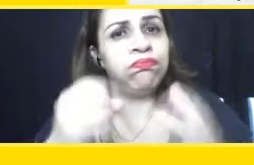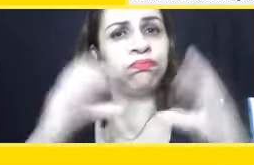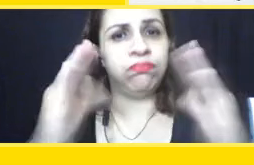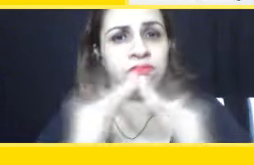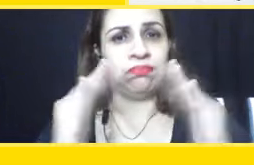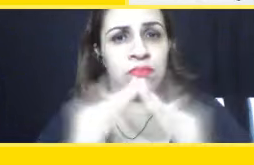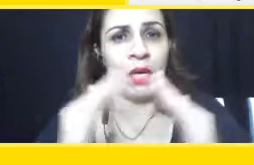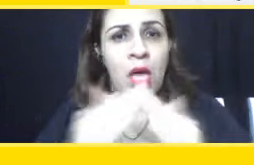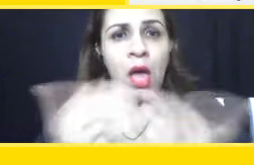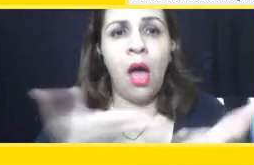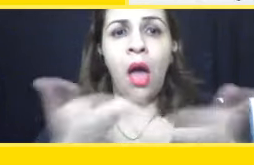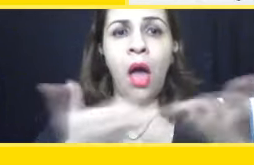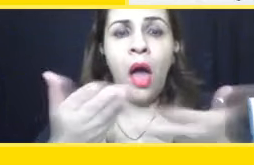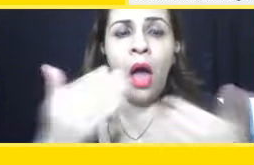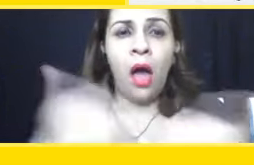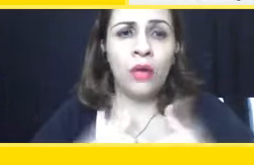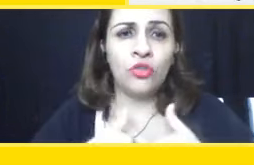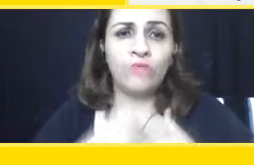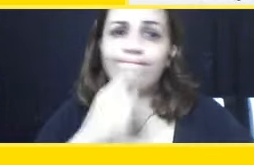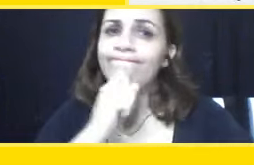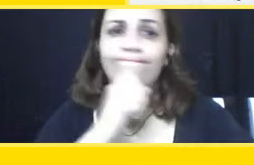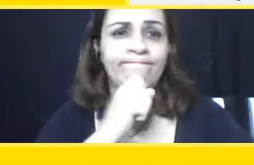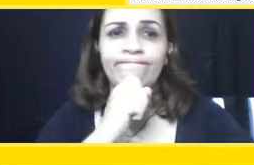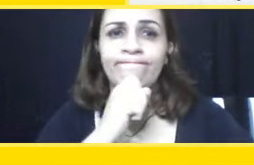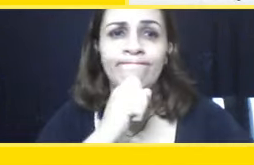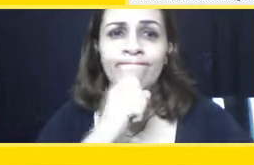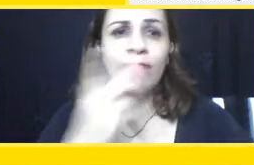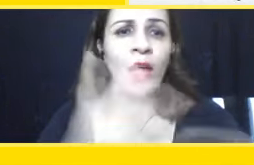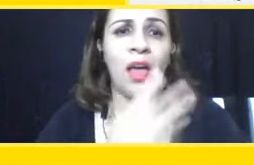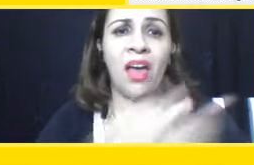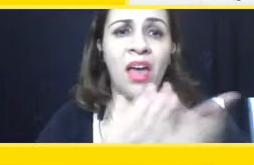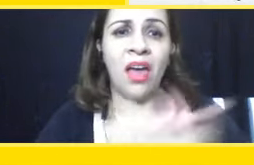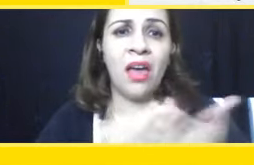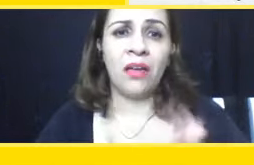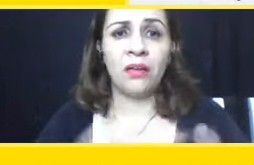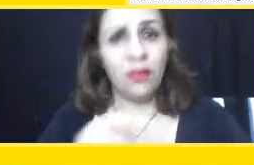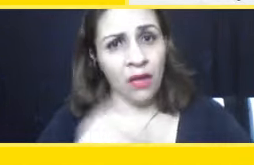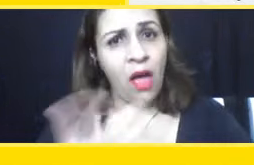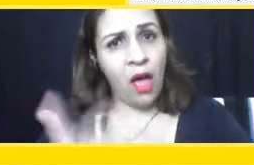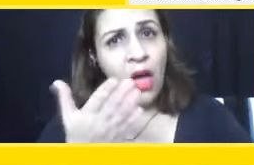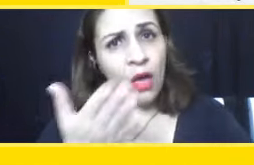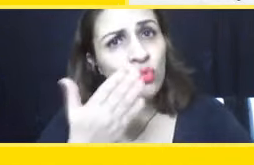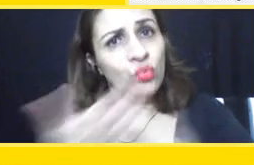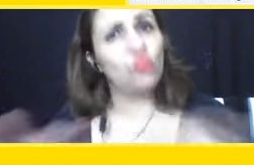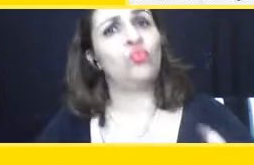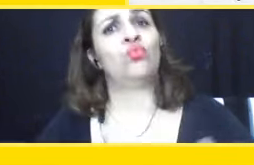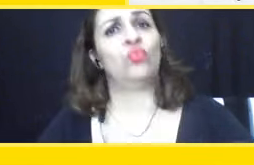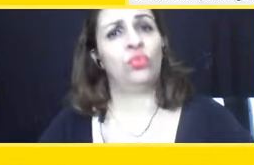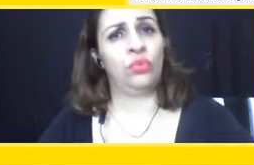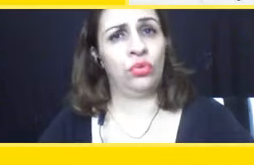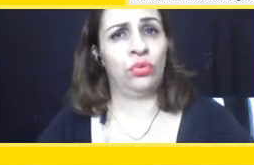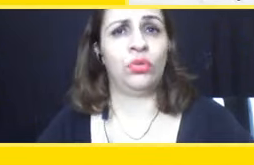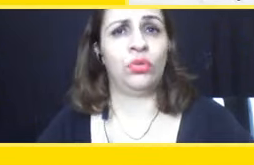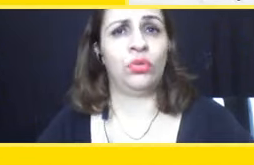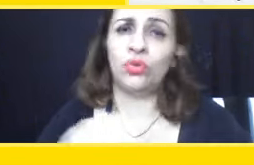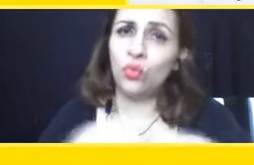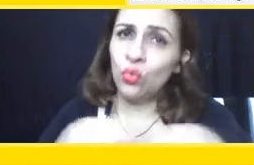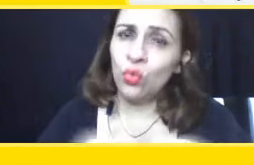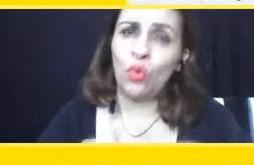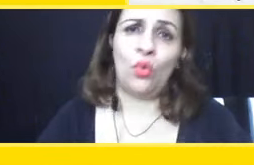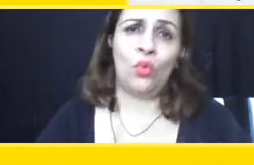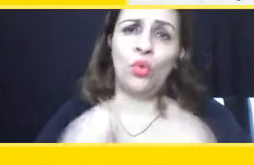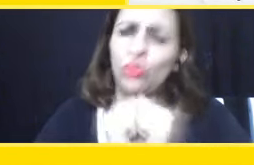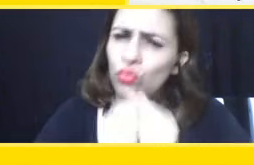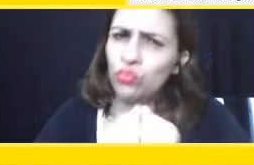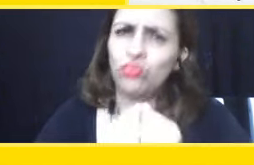autistas e ainda não aconteceu. Então, eu quero que o senhor Gostaria muito que o senhor fizesse coro